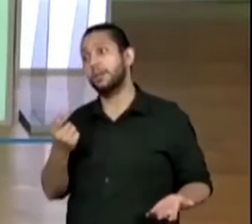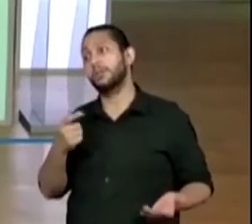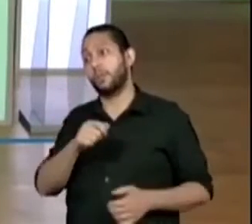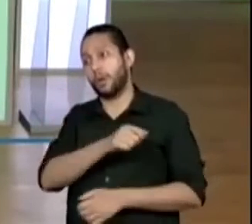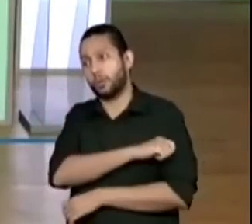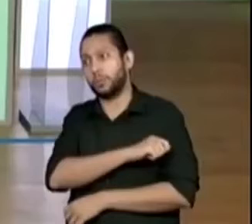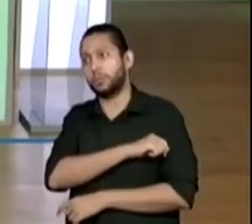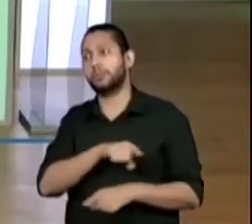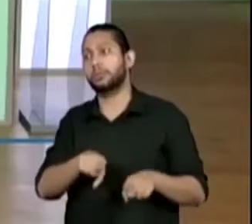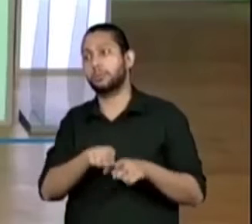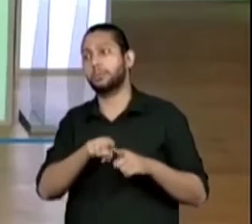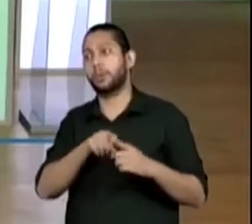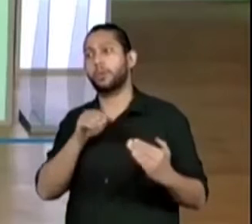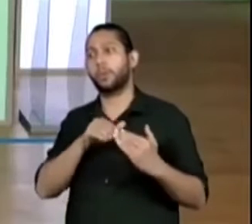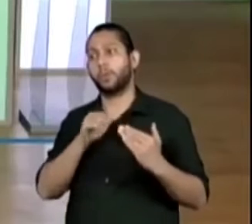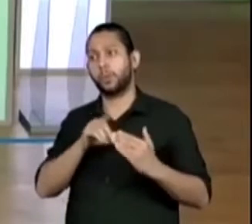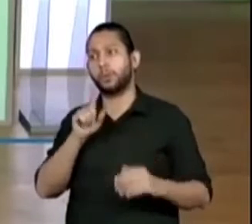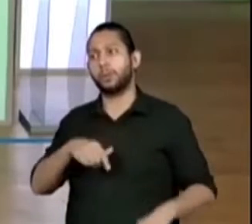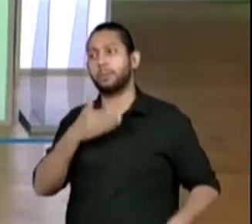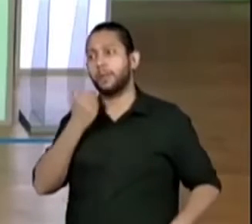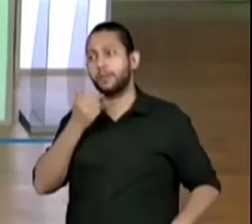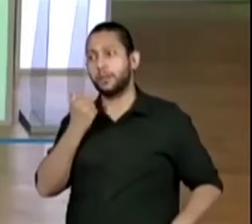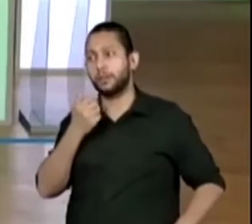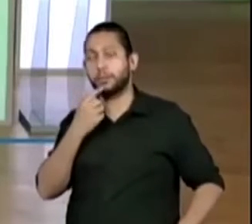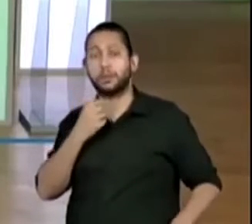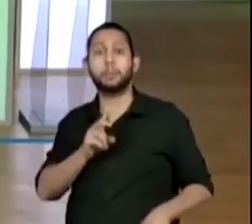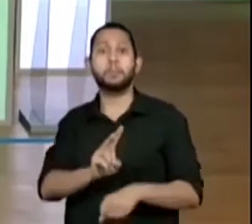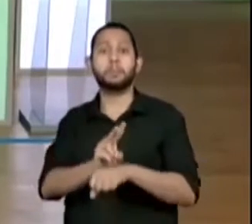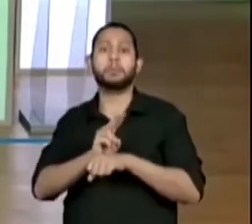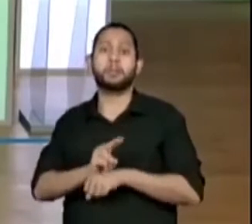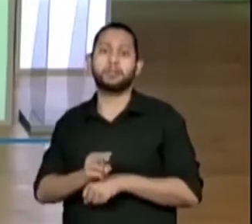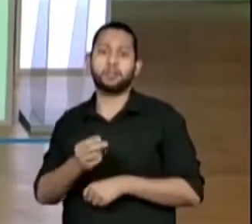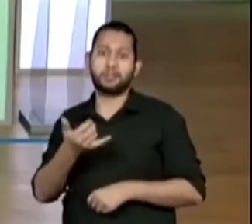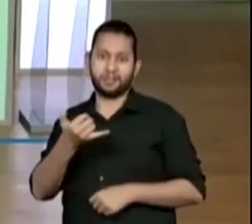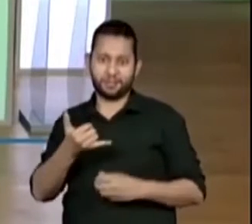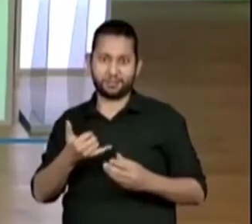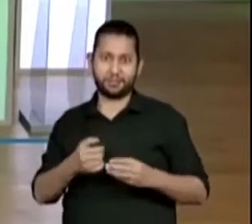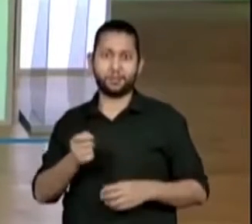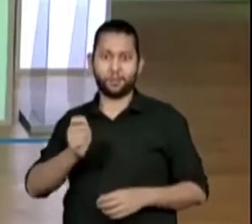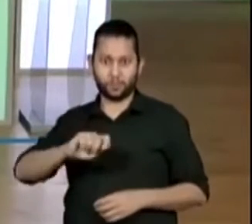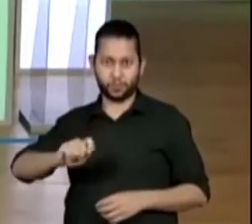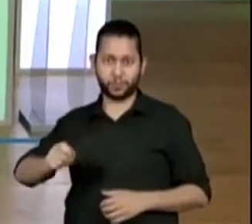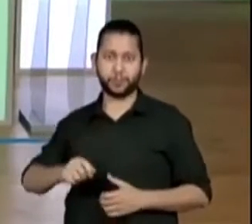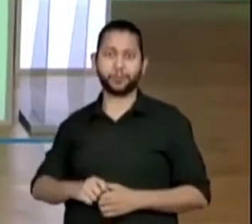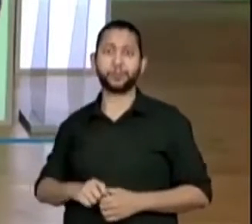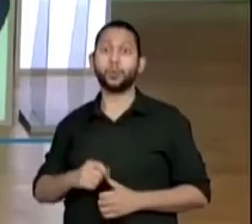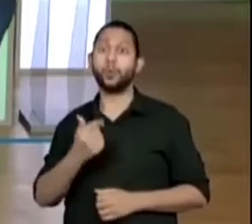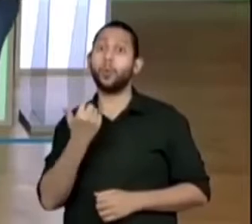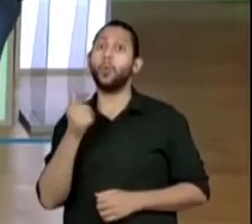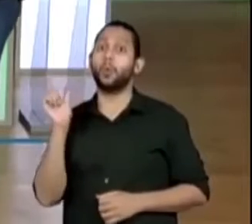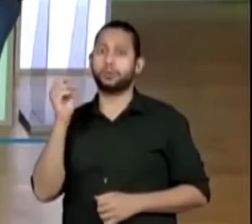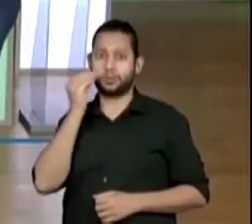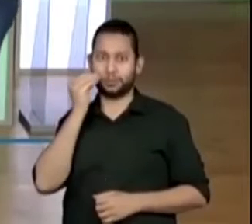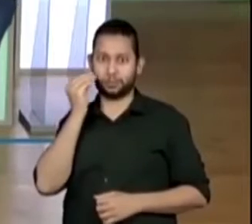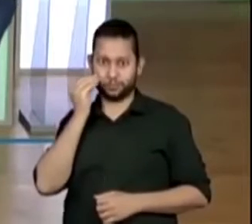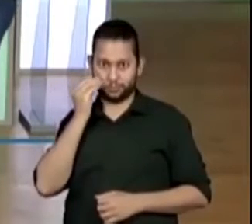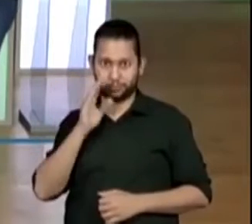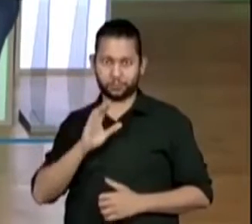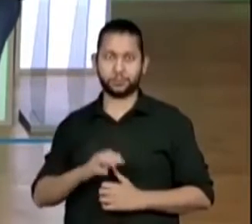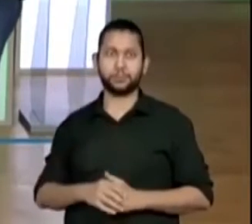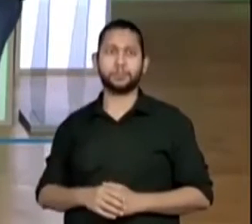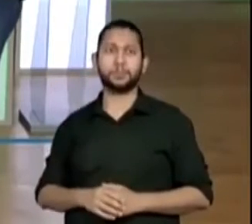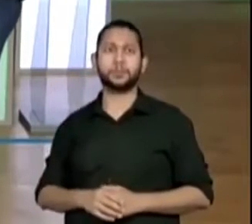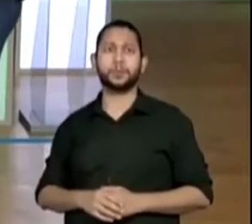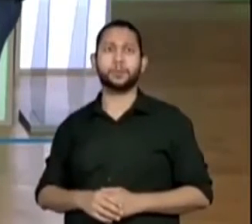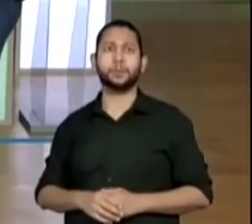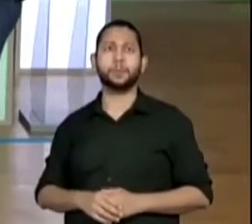estão concordando que sim, que é mais fácil. Pro, você me empresta a caneta só um momento? Eu quero fazer uma outra aqui com eles, certo? Então vamos